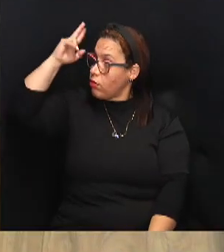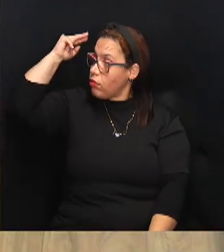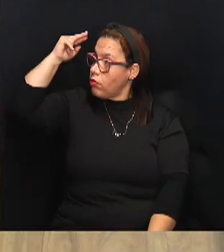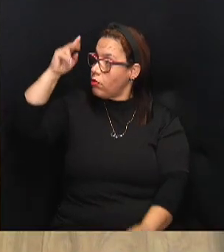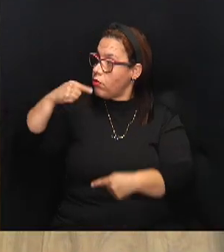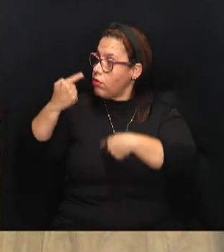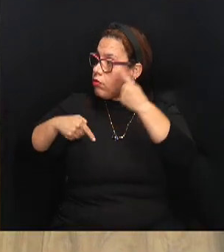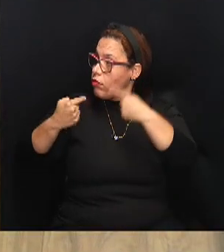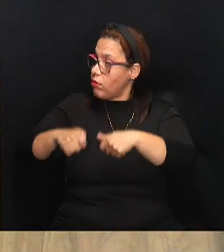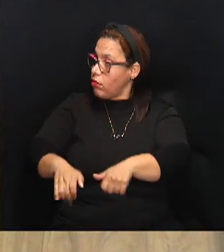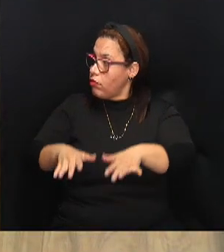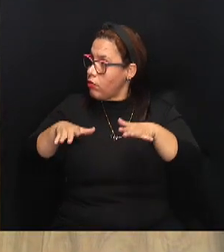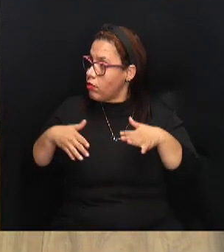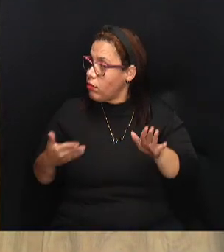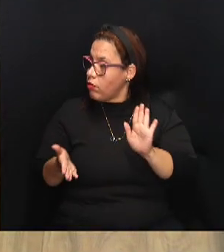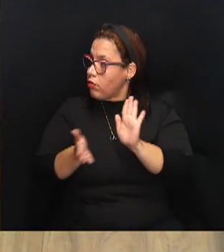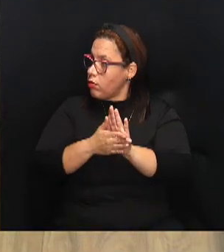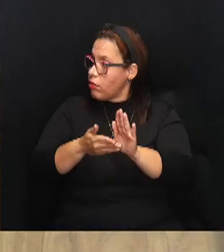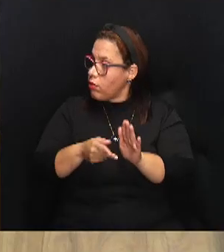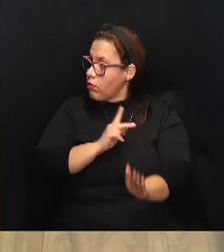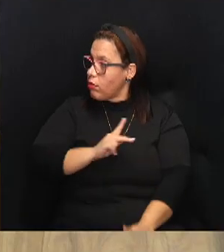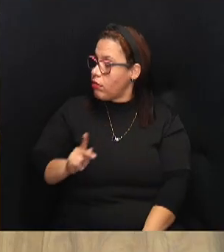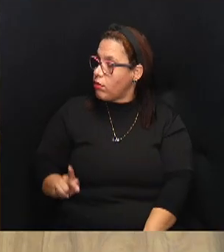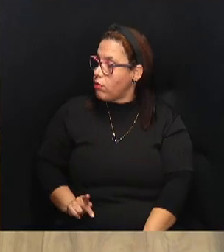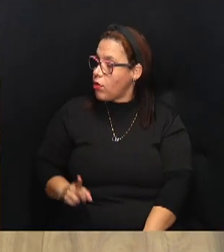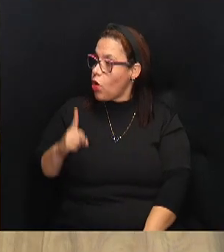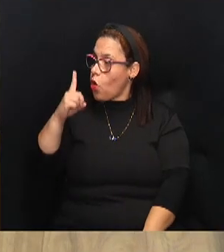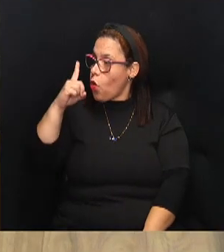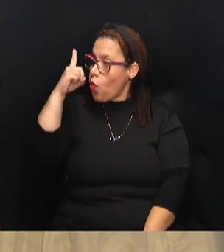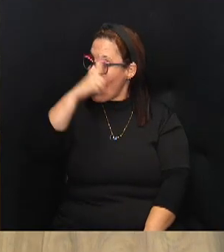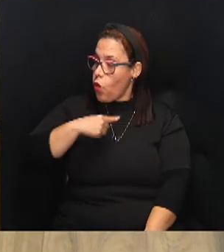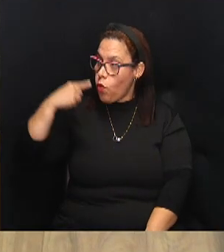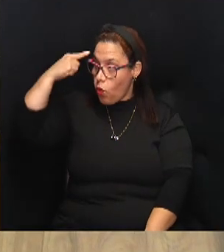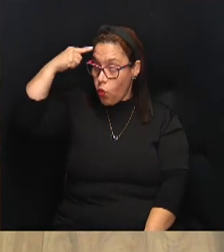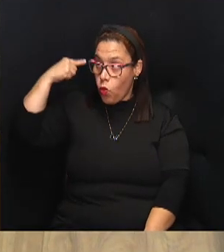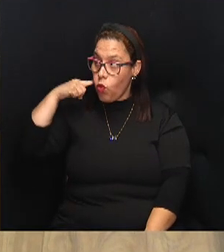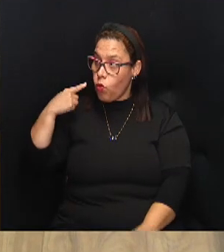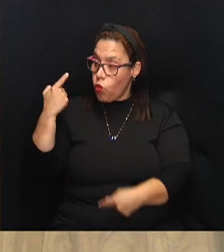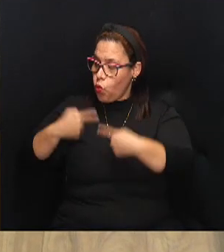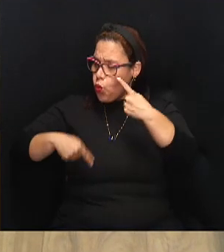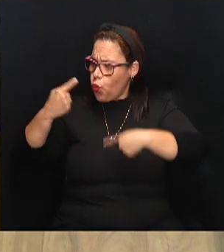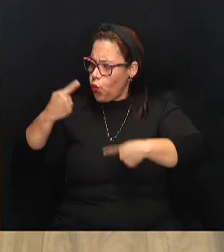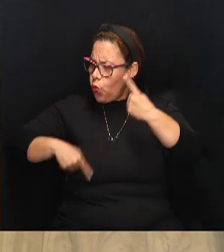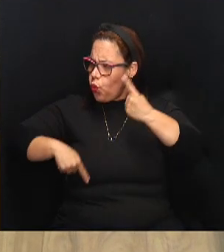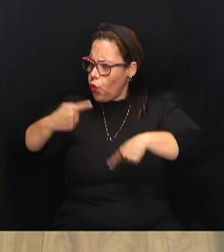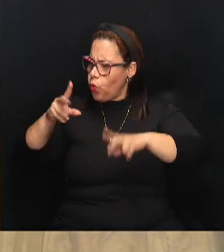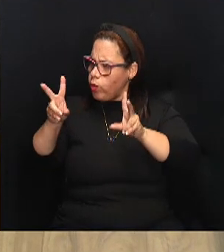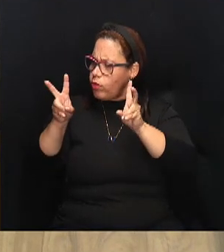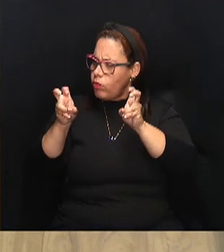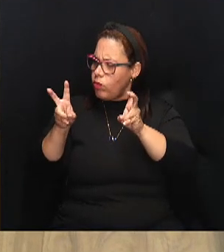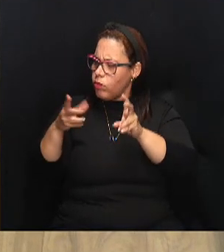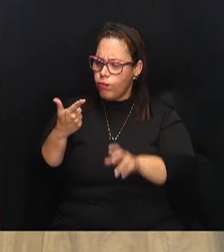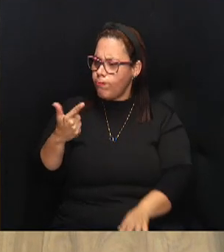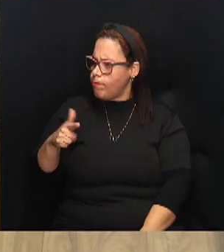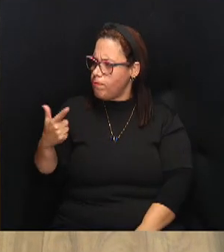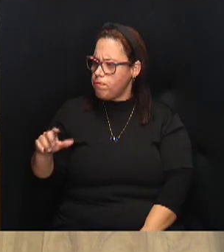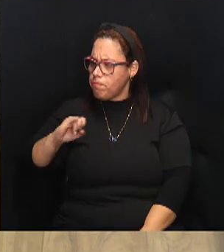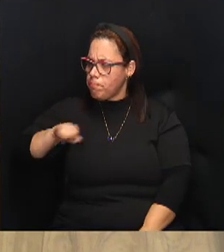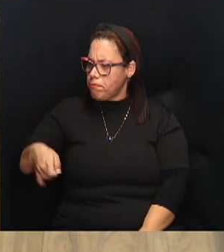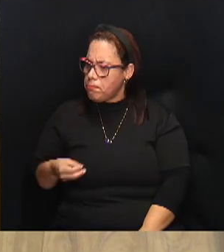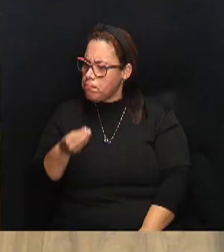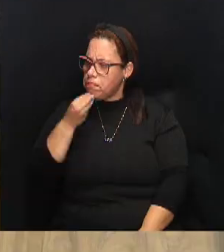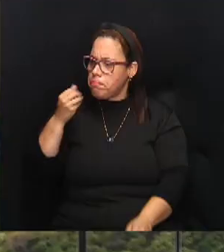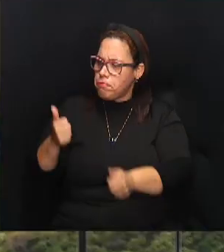debate público que o senhor presidiu teve 1h30 de duração, discussões sobre o tema. Para quem não teve a oportunidade